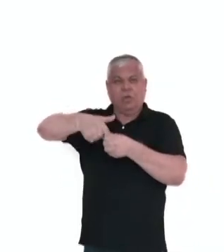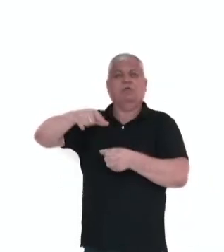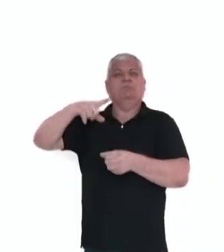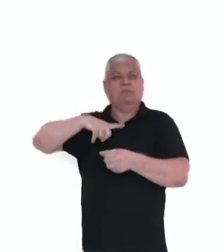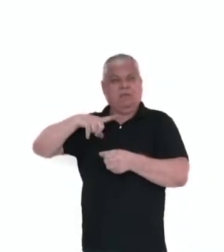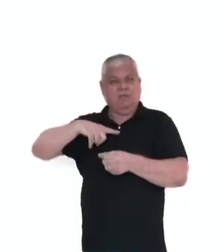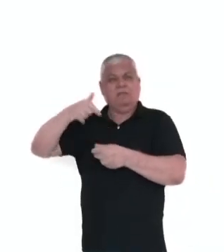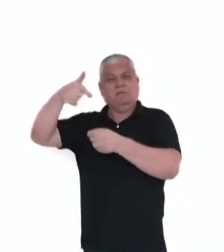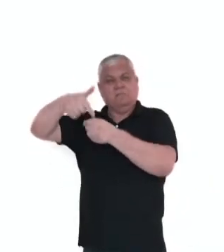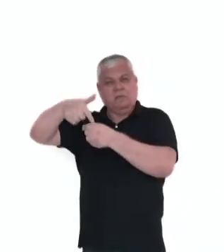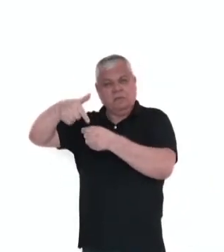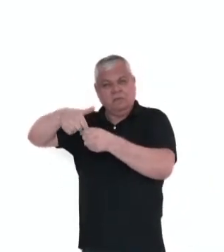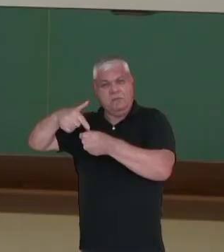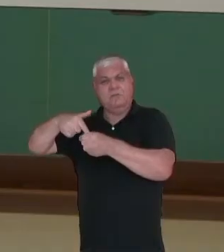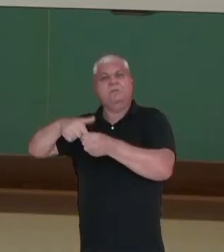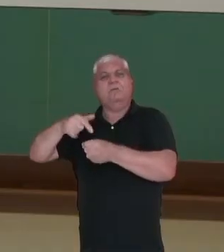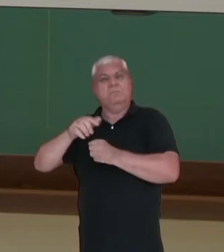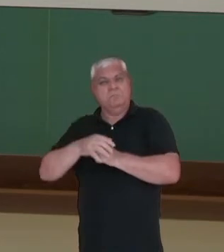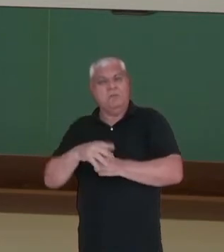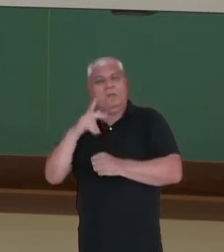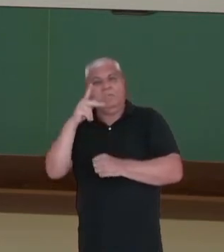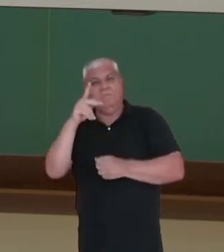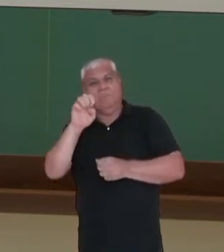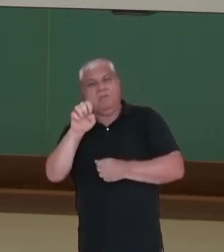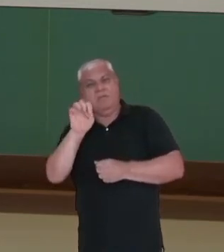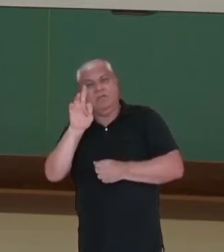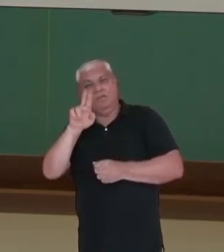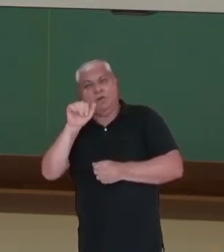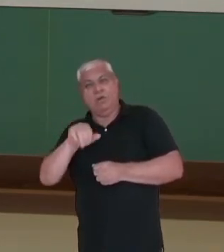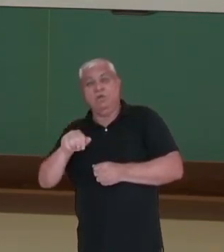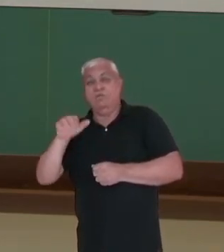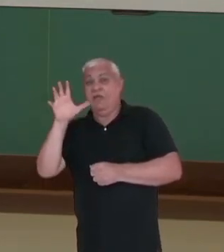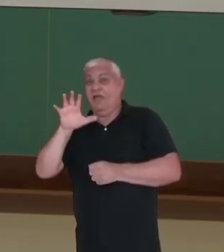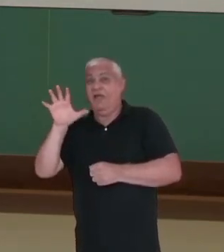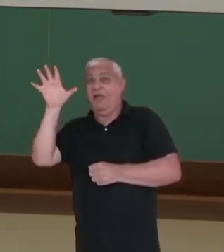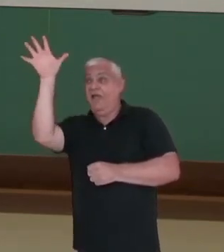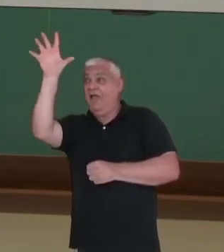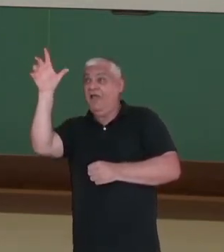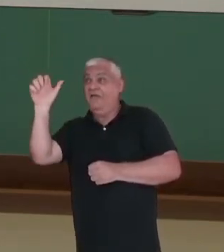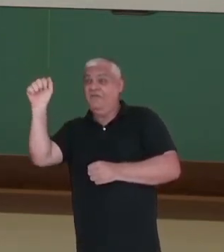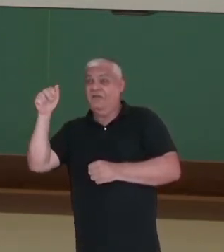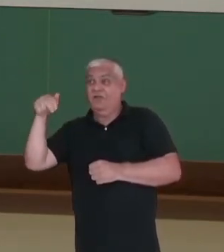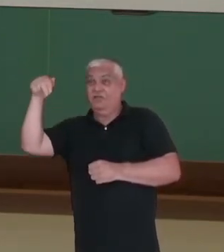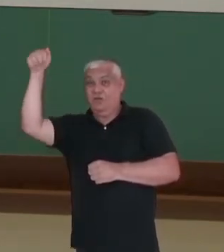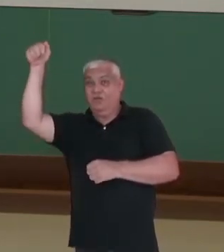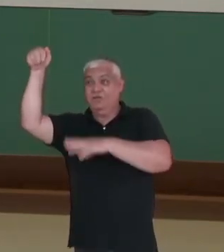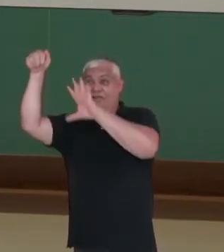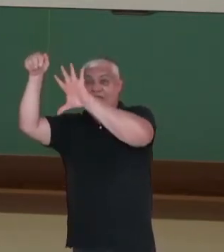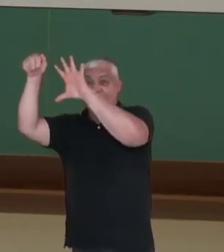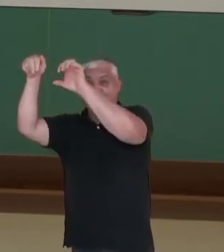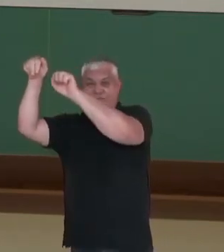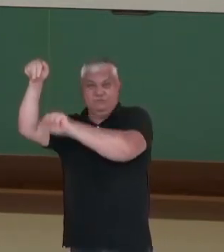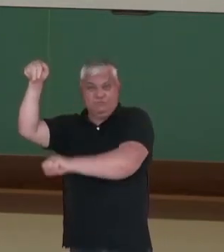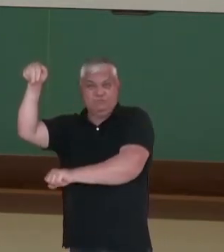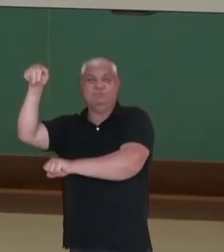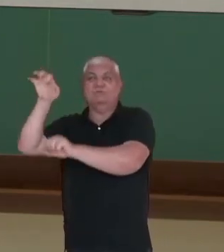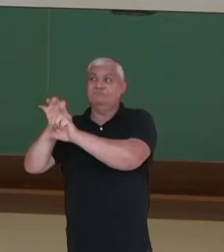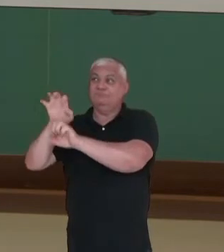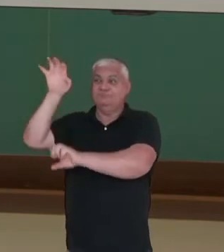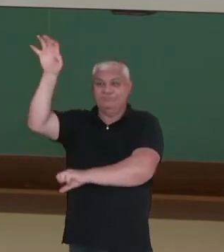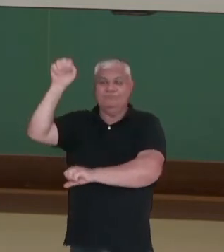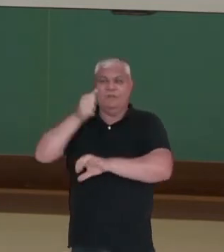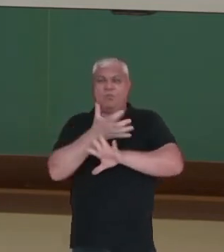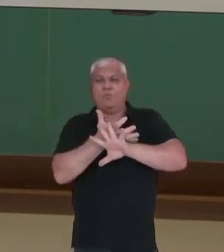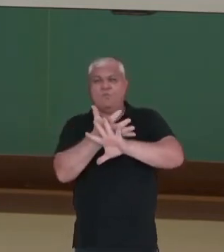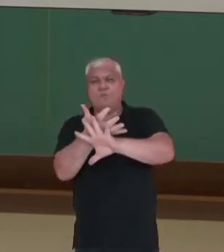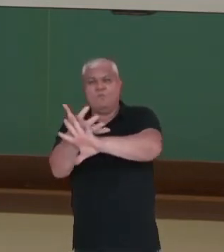países aqui da África do Norte, que nós já estudamos aí, que são os países aqui ao norte do deserto do Saara, né, incluindo